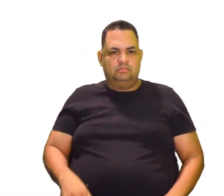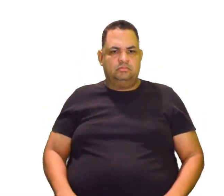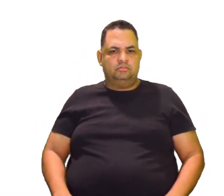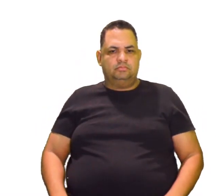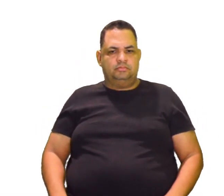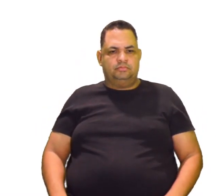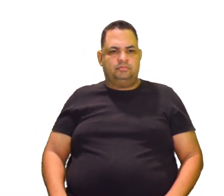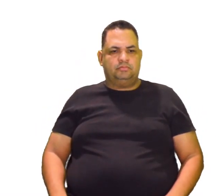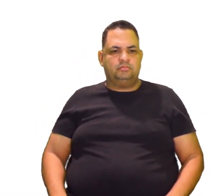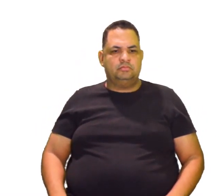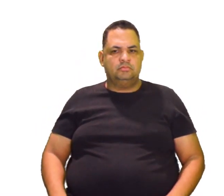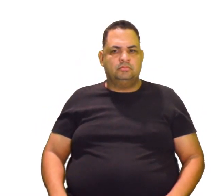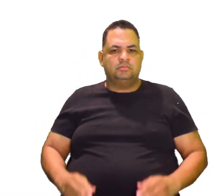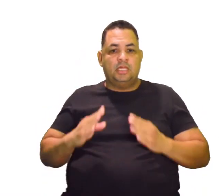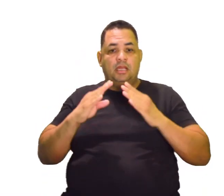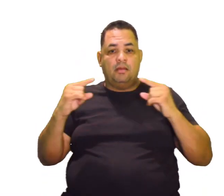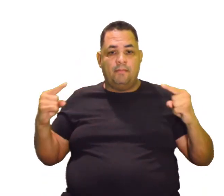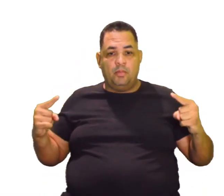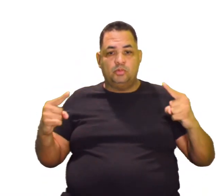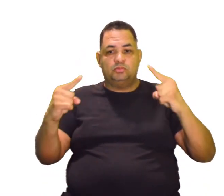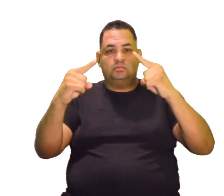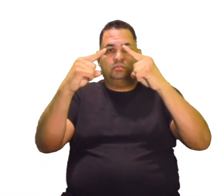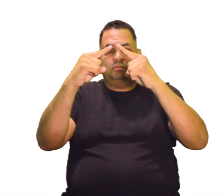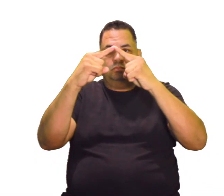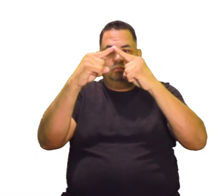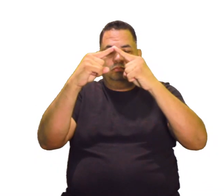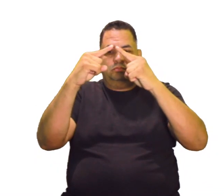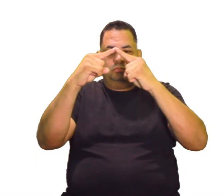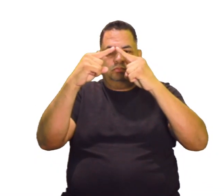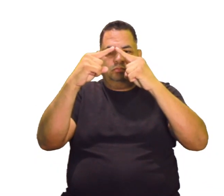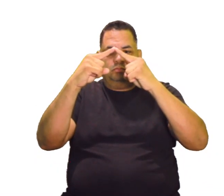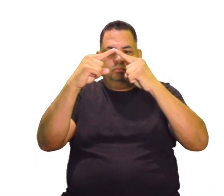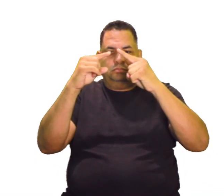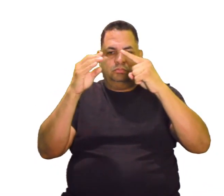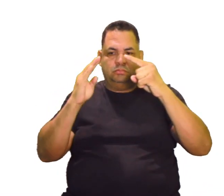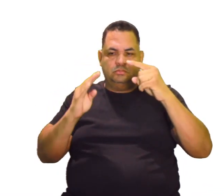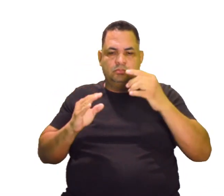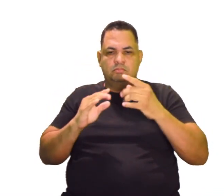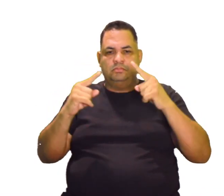afluem em direção ao seu ponto mais alto, que é essa ponta, né?